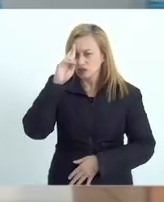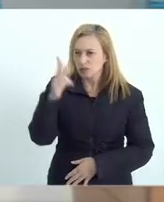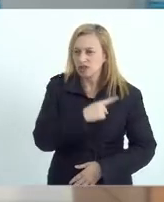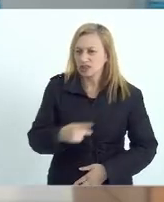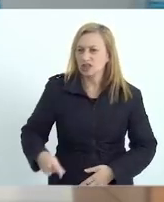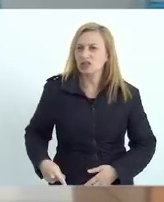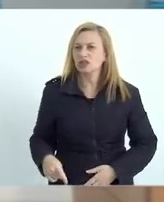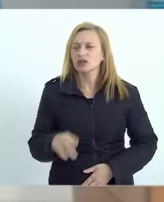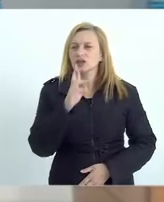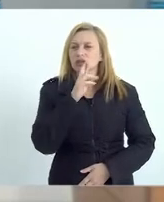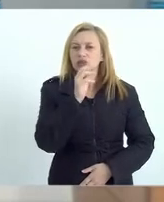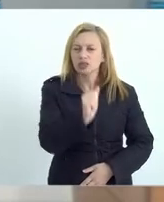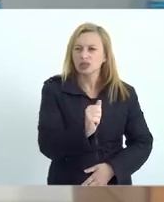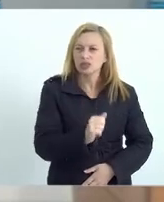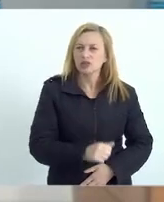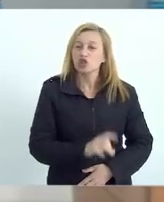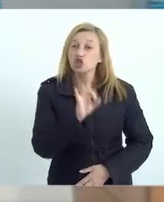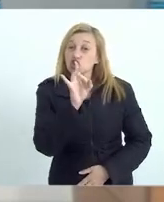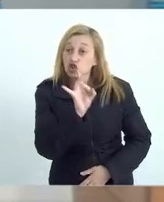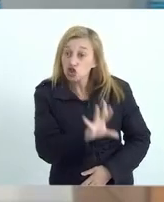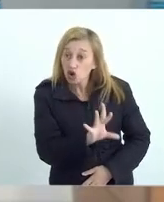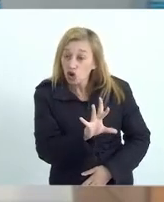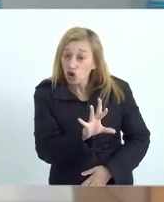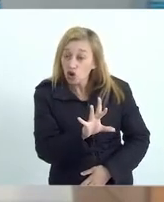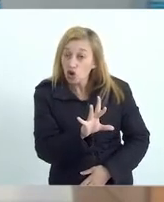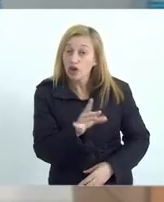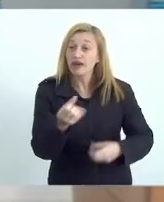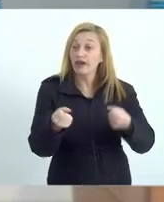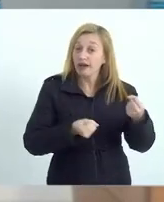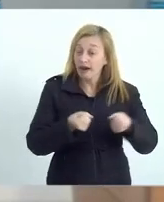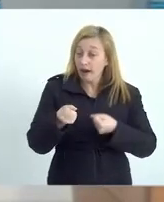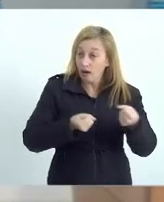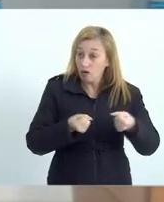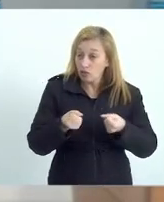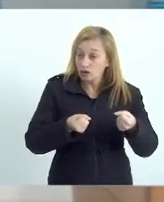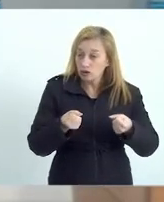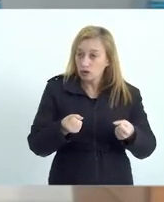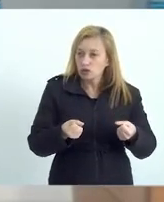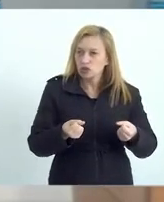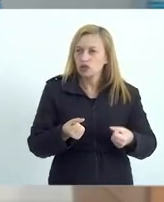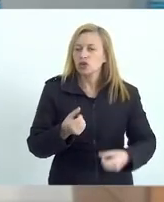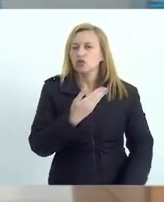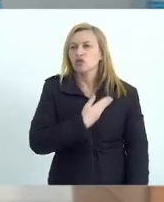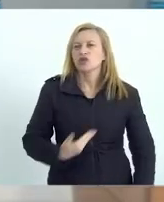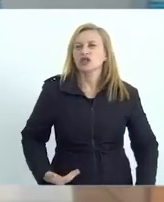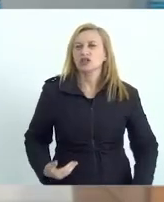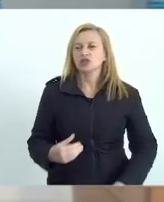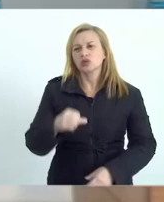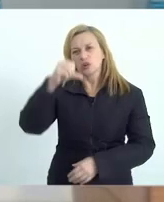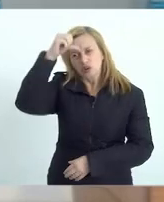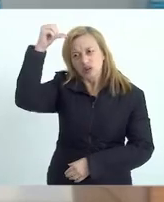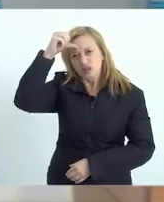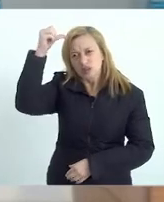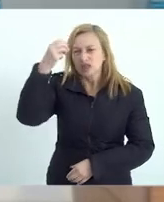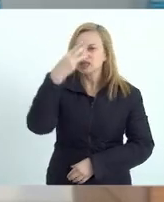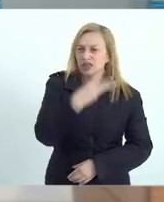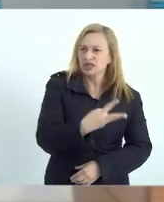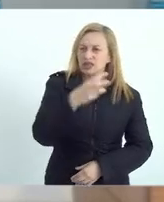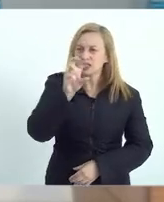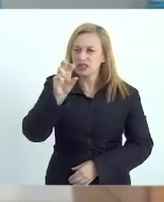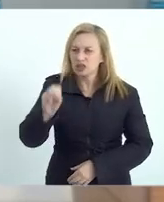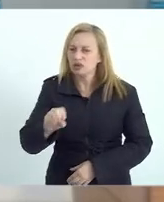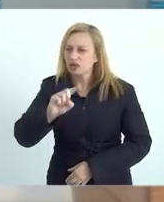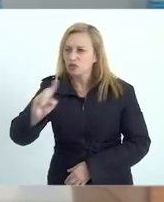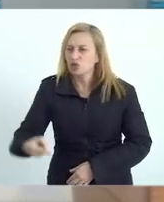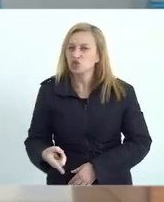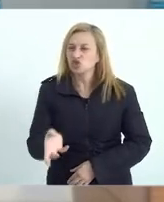Rodrigo Amorim é só em viaturas o governador Cláudio Castro para investir 350